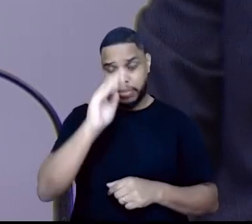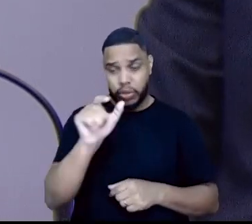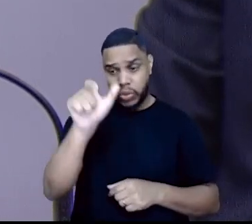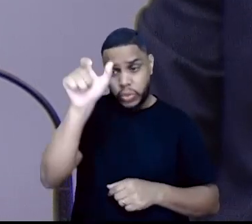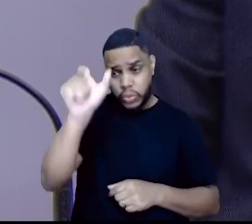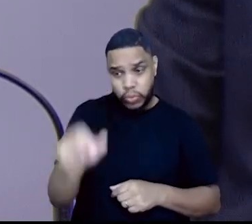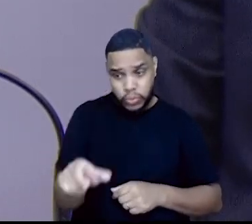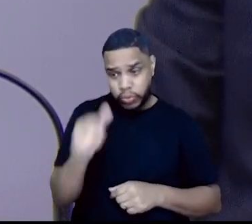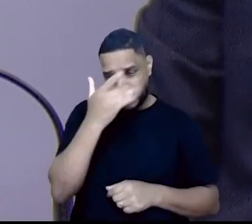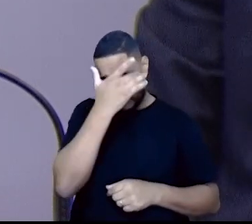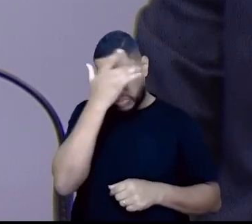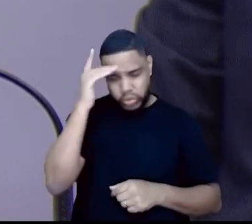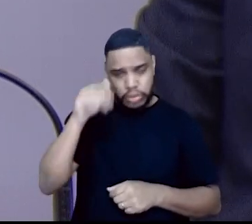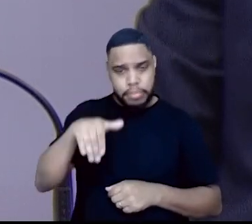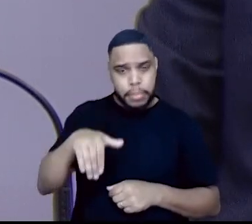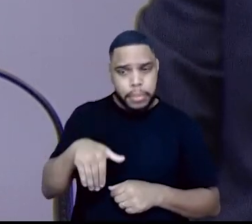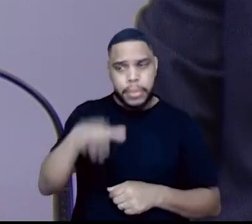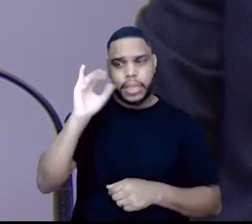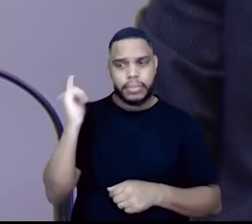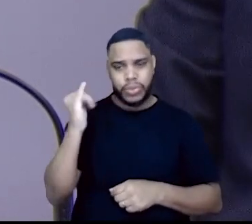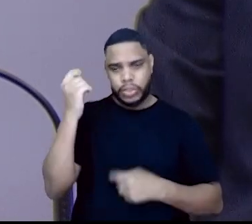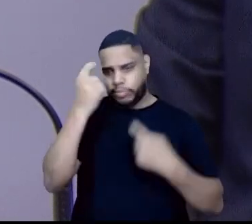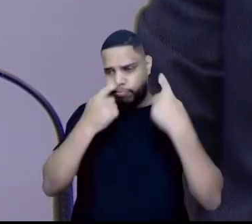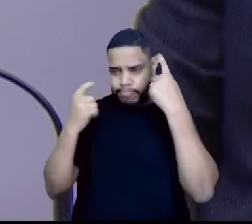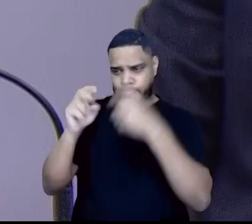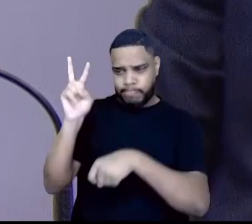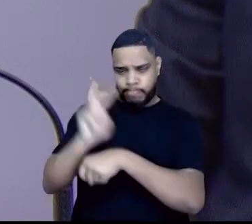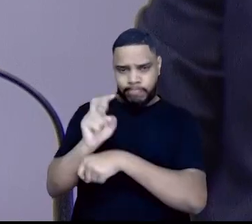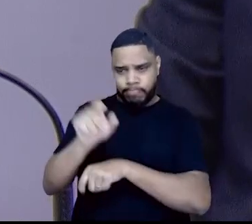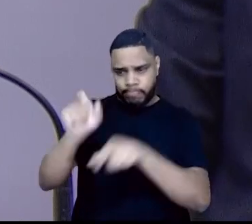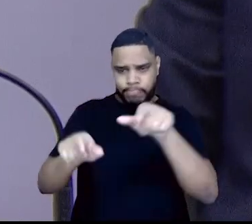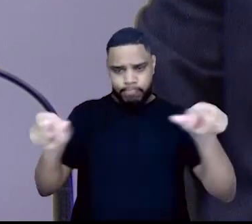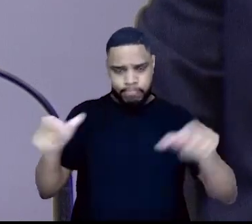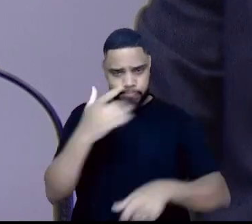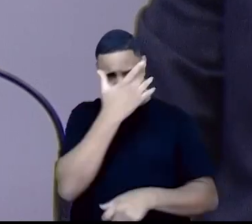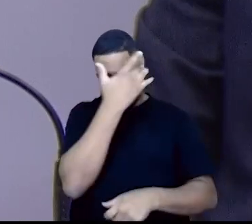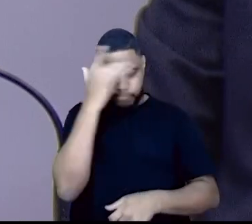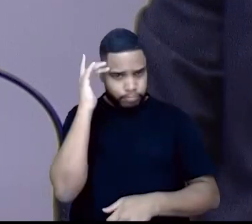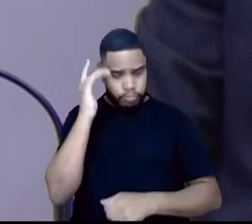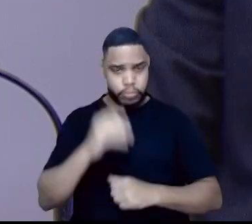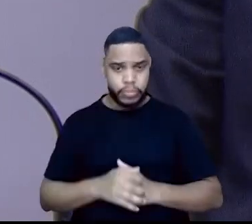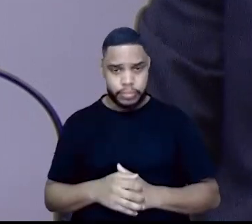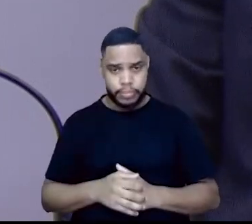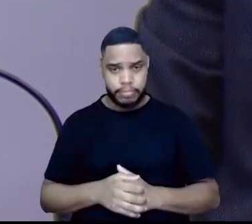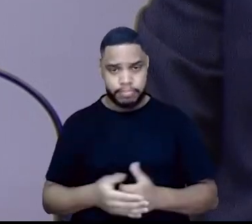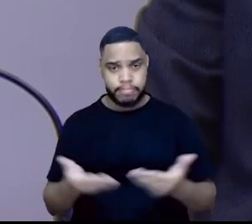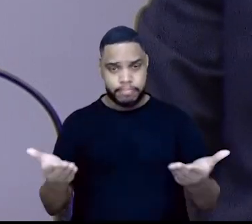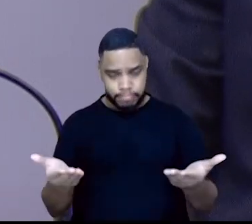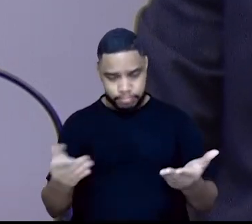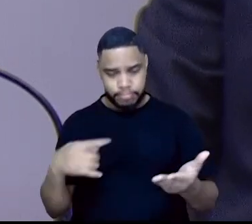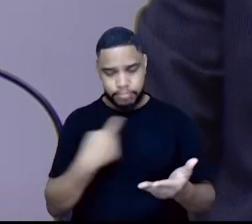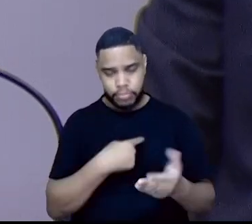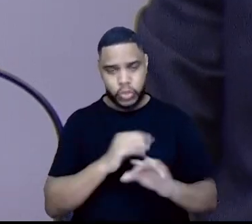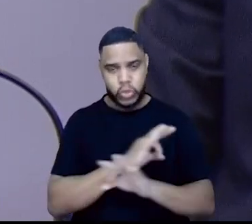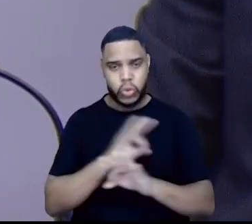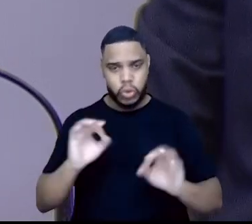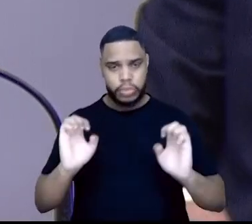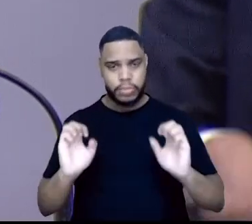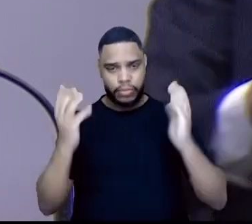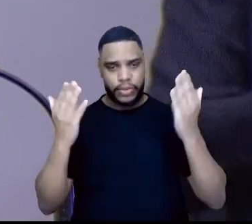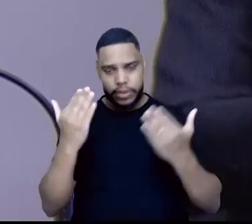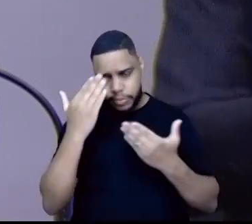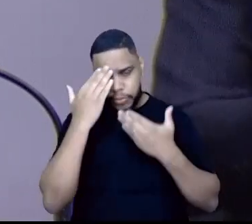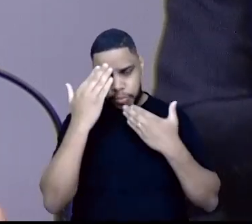no centro da preocupação do processo distributivo de justiça. Que assim seja, que tenhamos todos um excelente evento. Muito